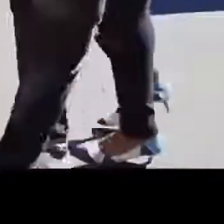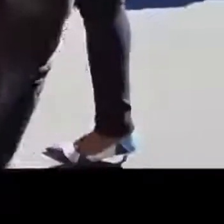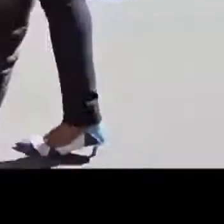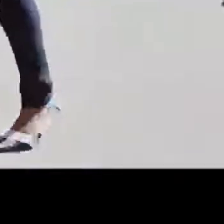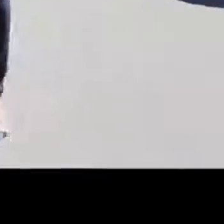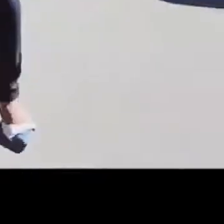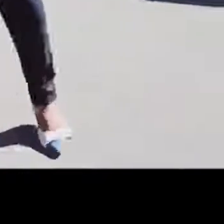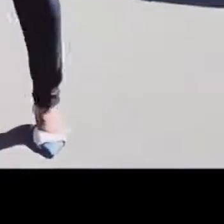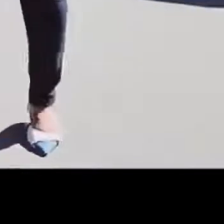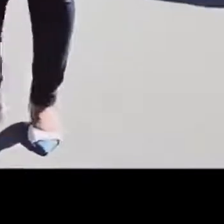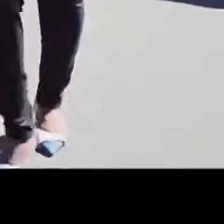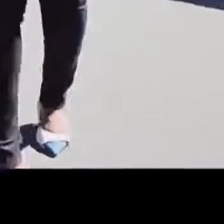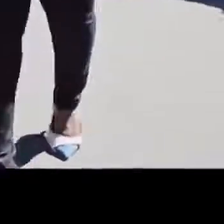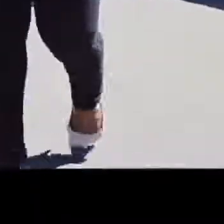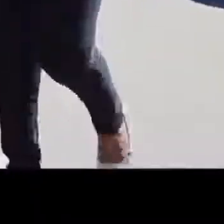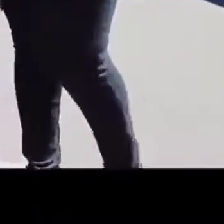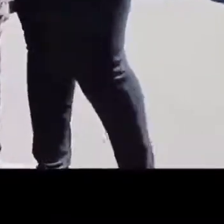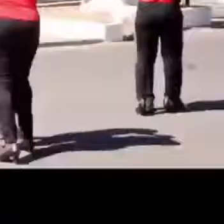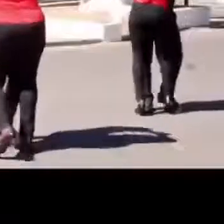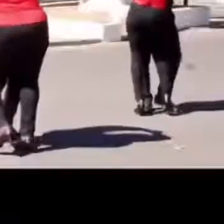aquilo que merece.